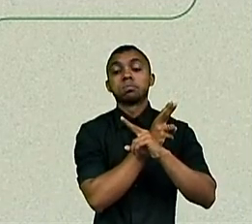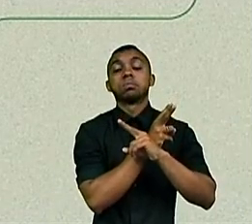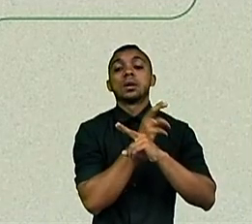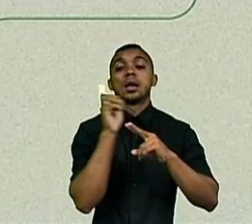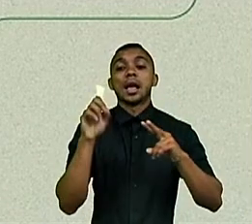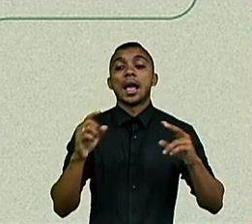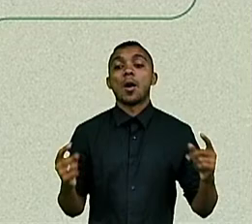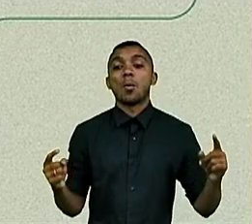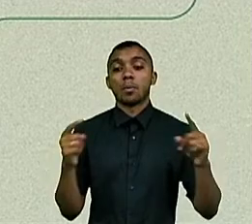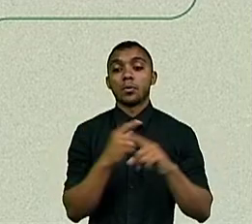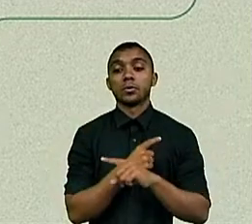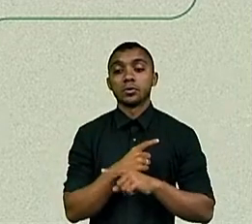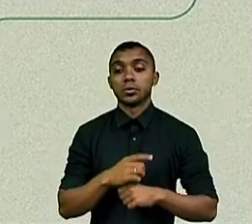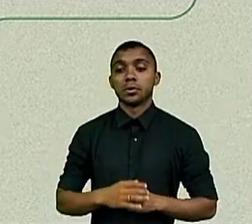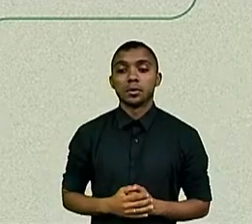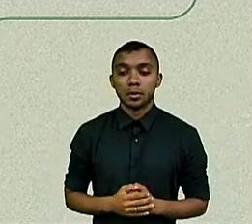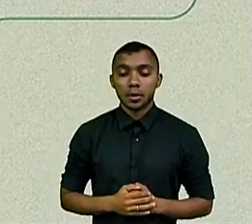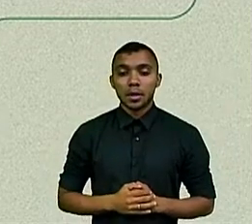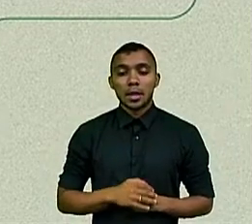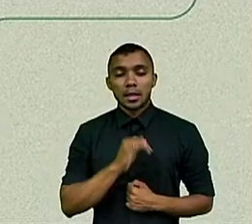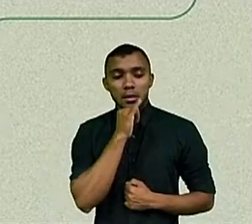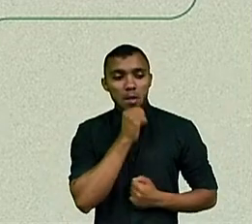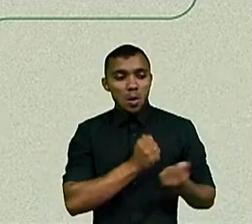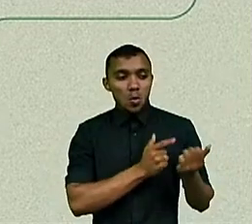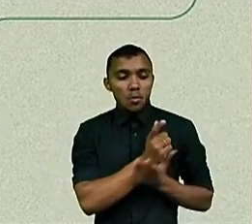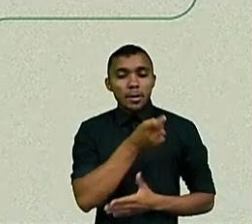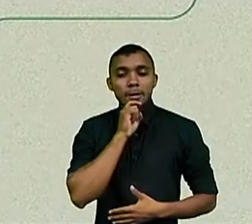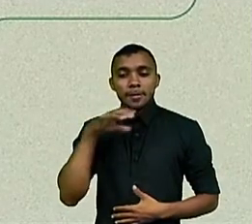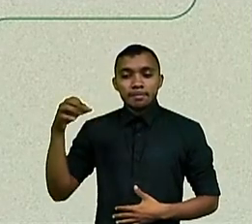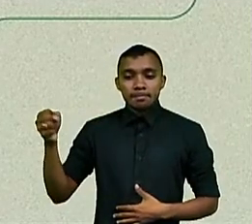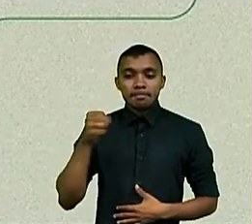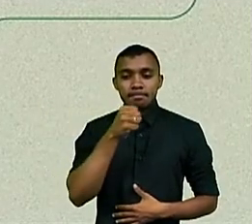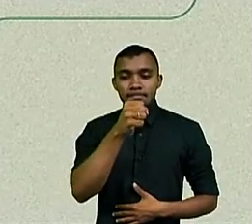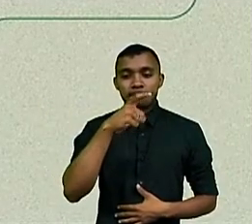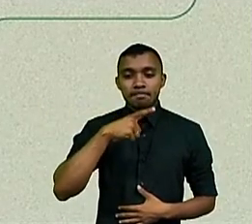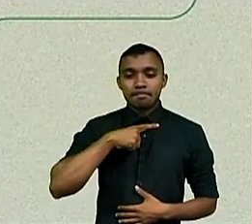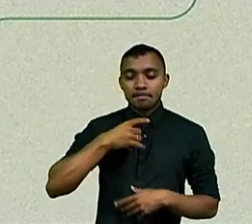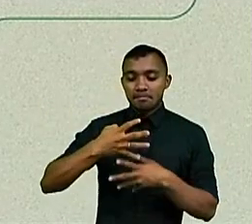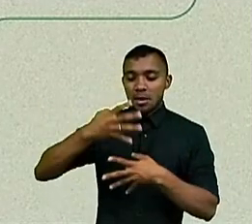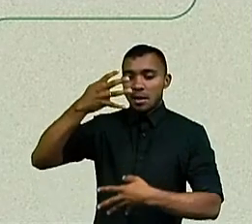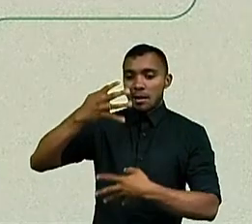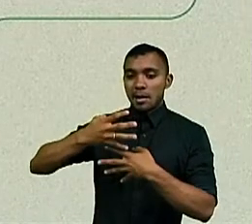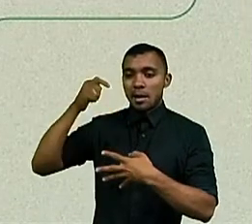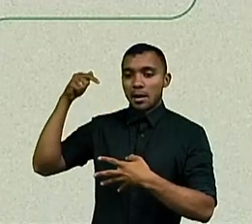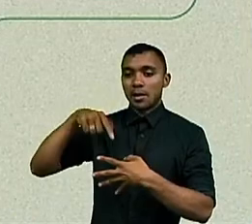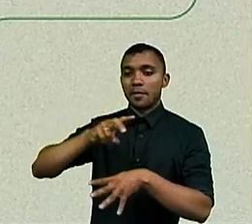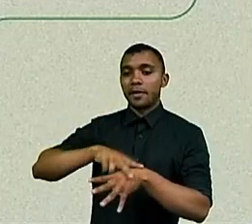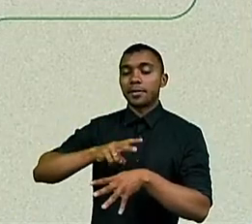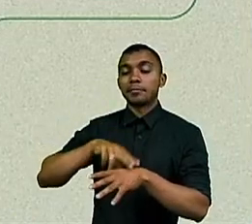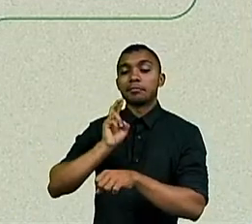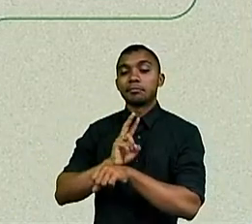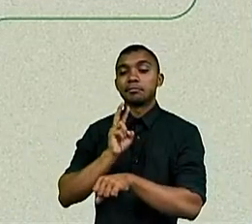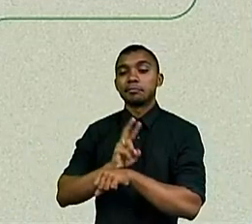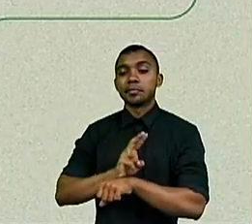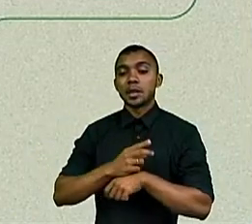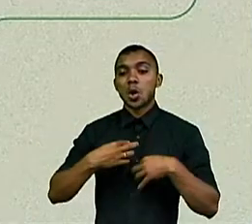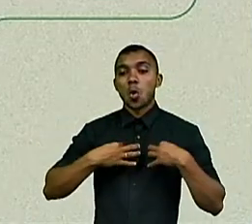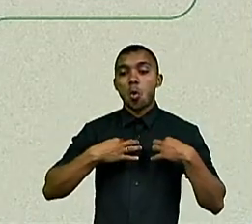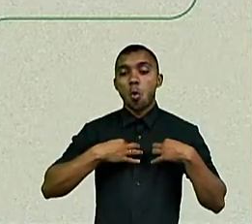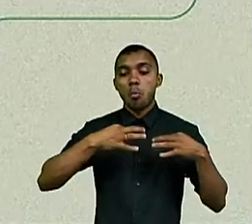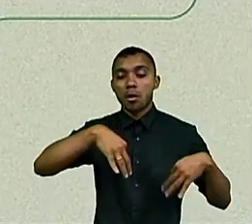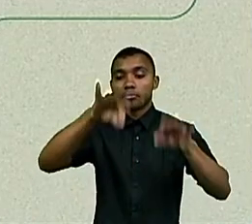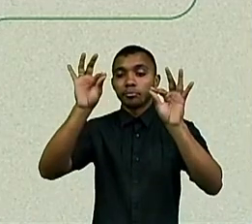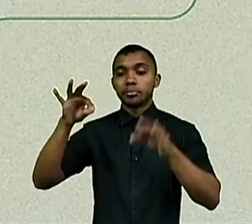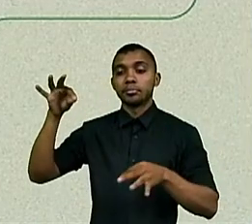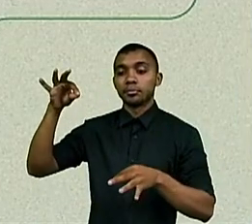a gente quando compra uma geladeira que tem aquela grade ali que a gente pensa que é uma secadora de roupas que vem junto que não